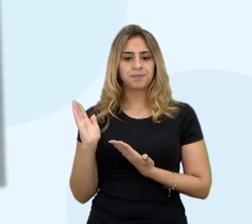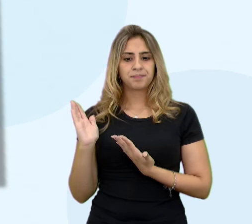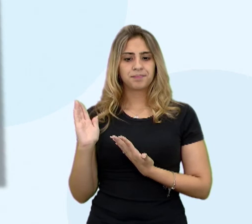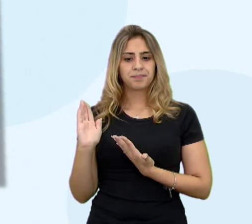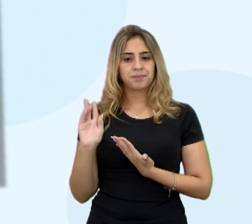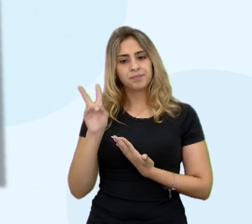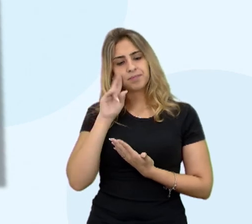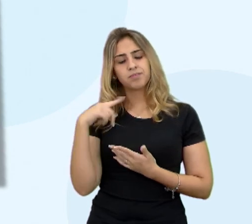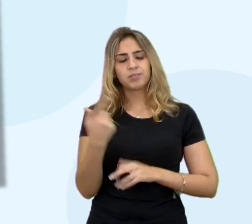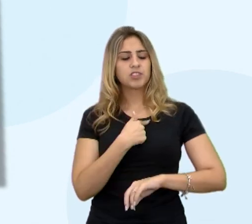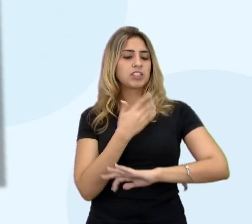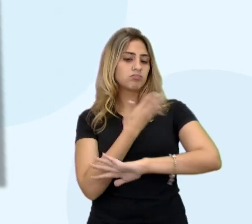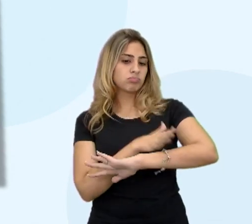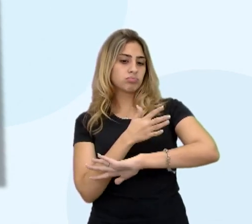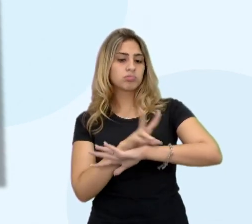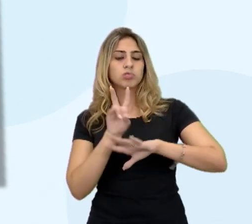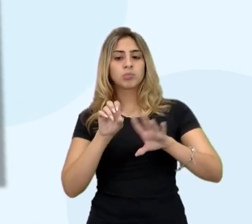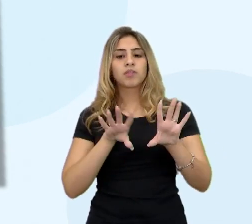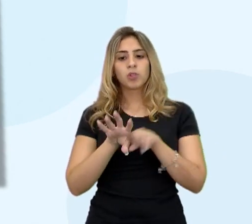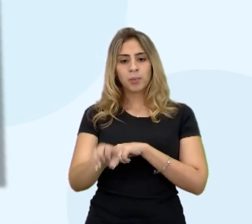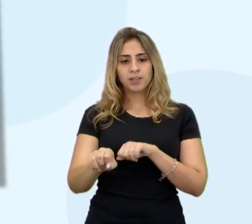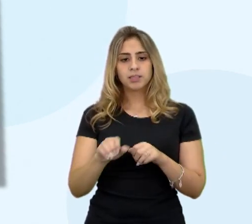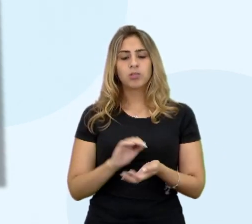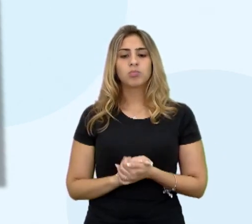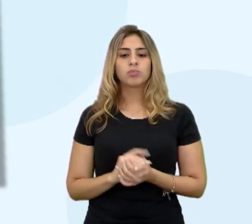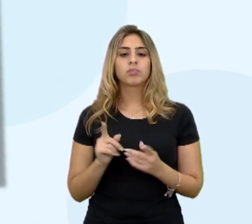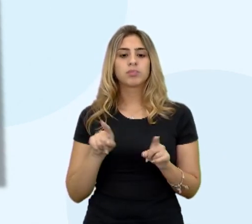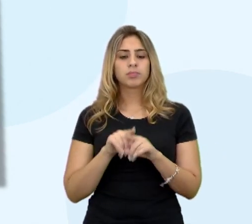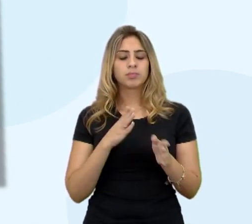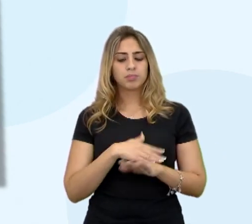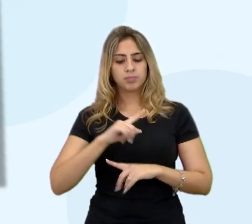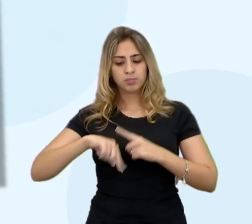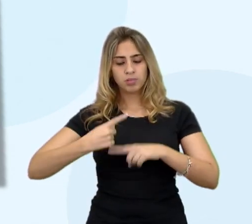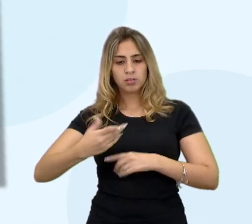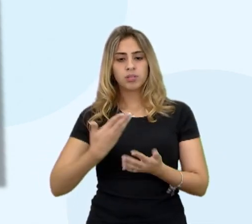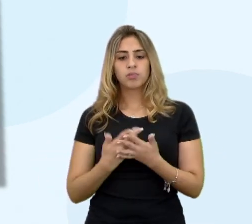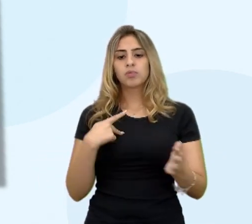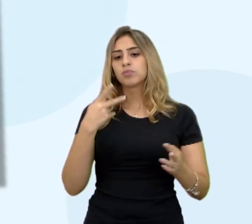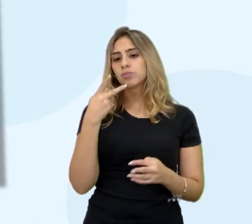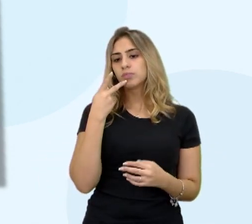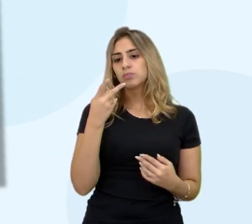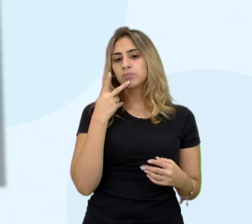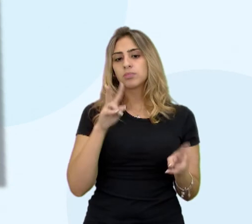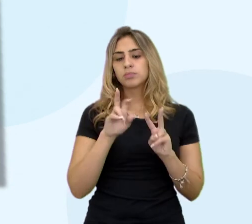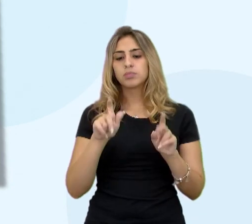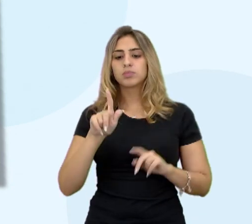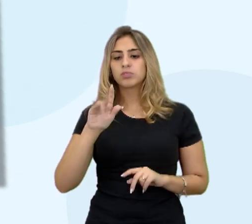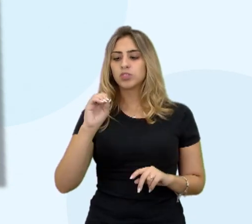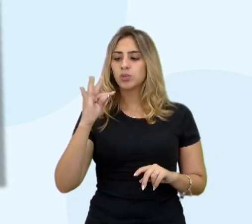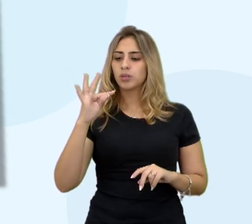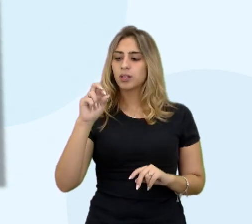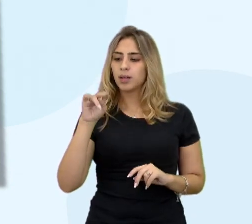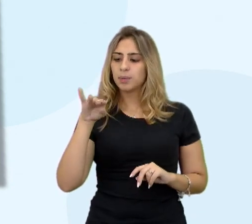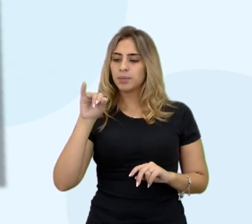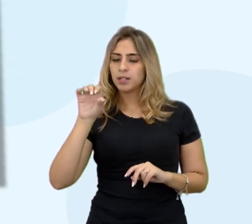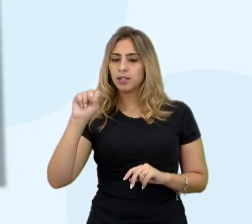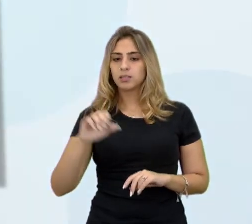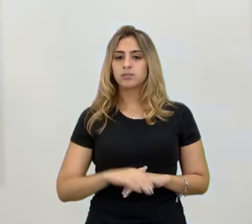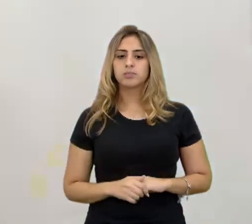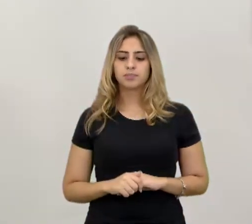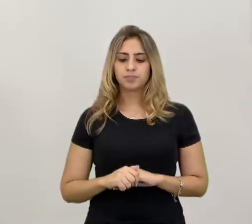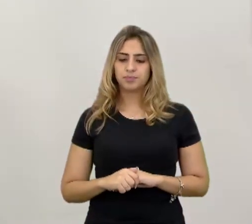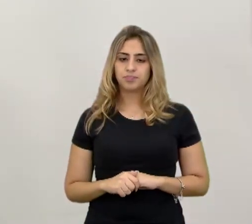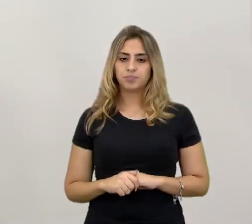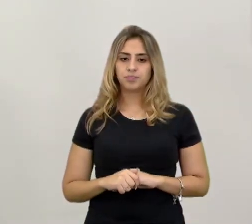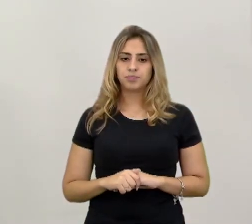alguns exercícios sobre a formação geral básica e a partir da próxima aula nós vamos falar da geotérmica, da usina, tá bom? Nós vamos